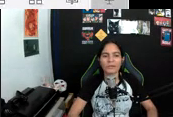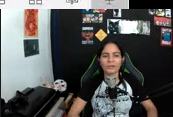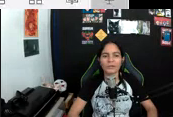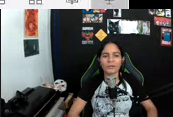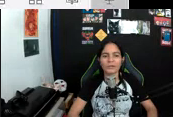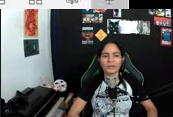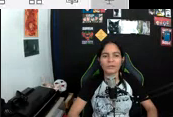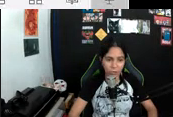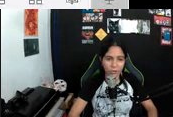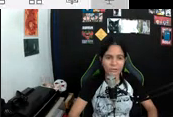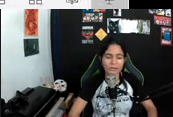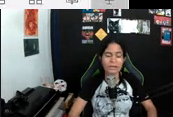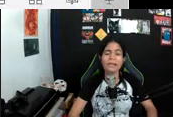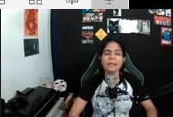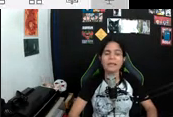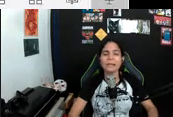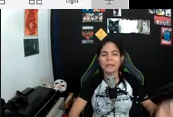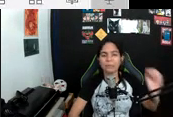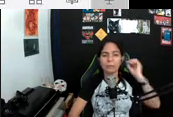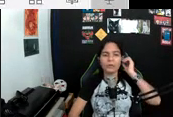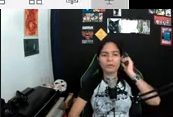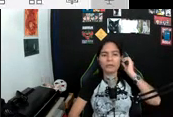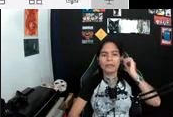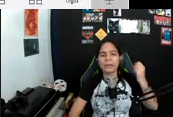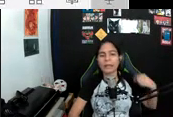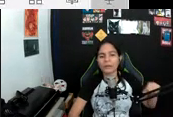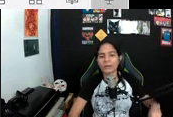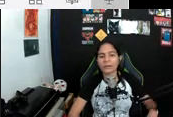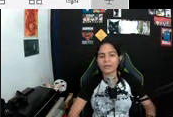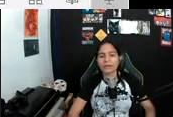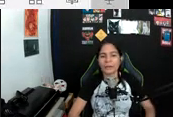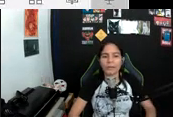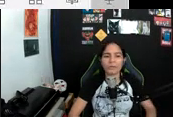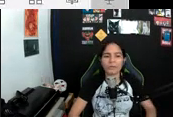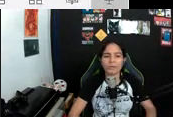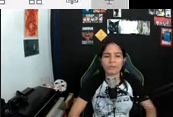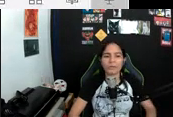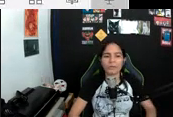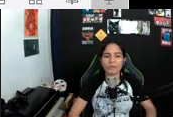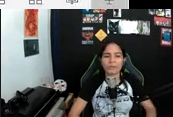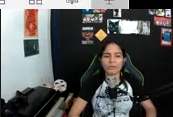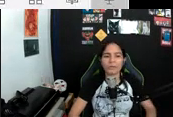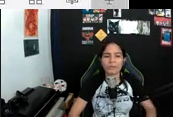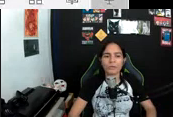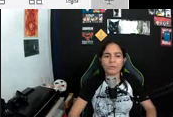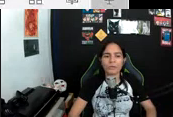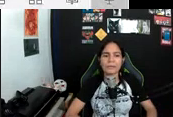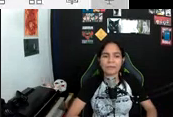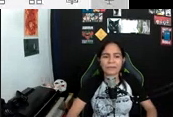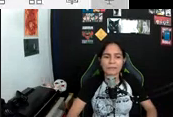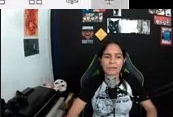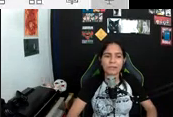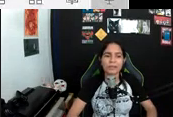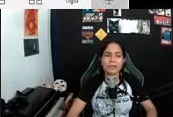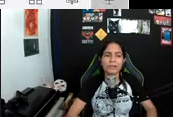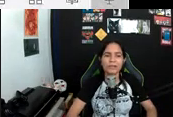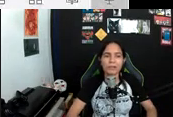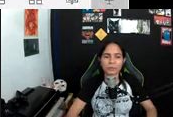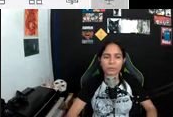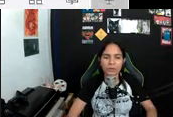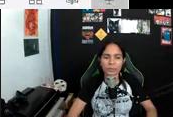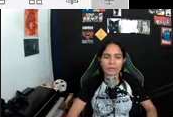ações diagnósticas e terapêuticas, da duração do tratamento, da localização de sua patologia, da necessidade